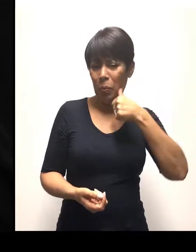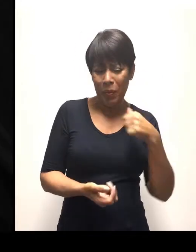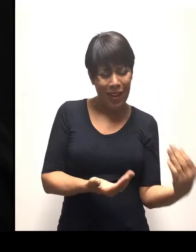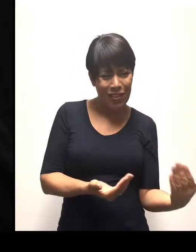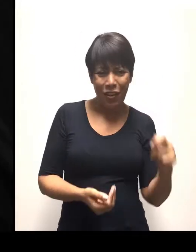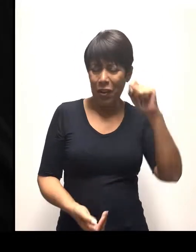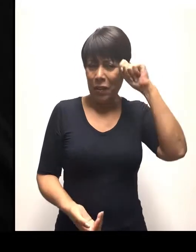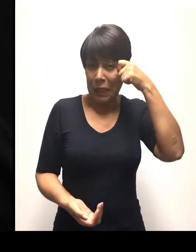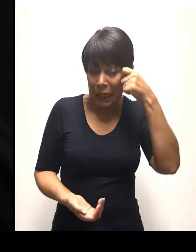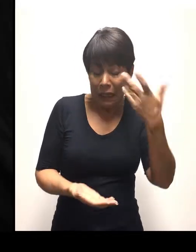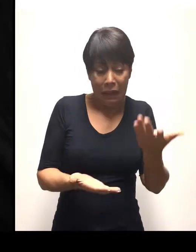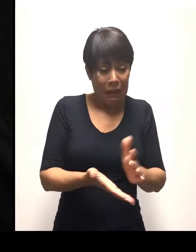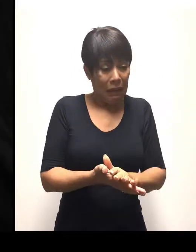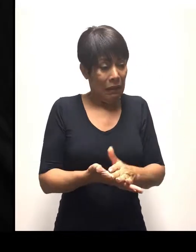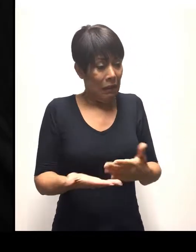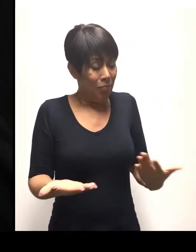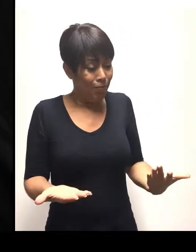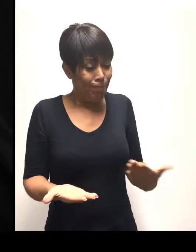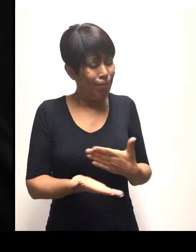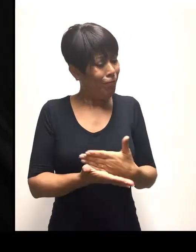né? Quando eu começo